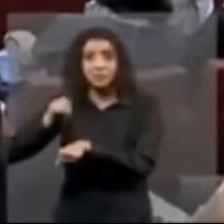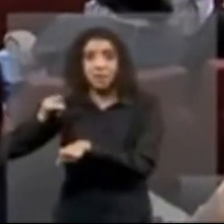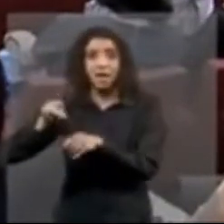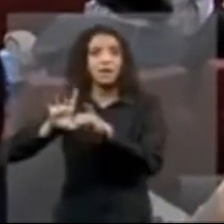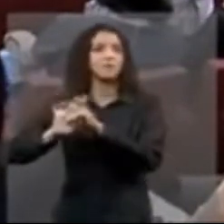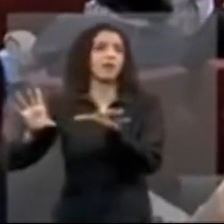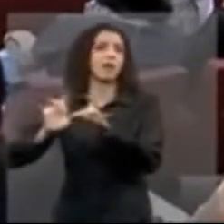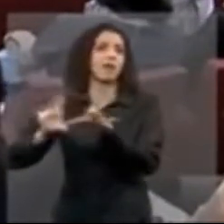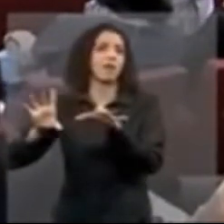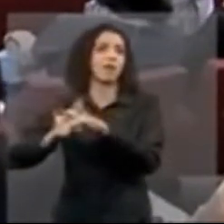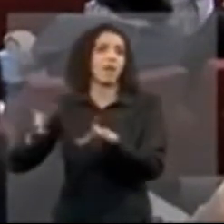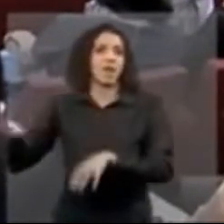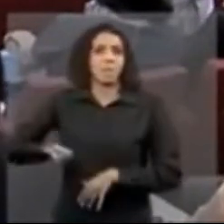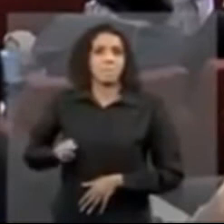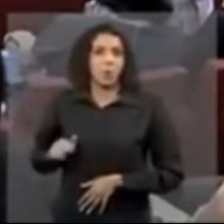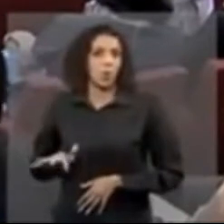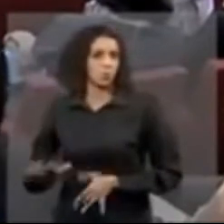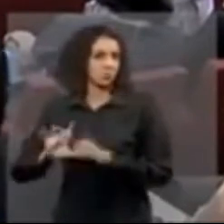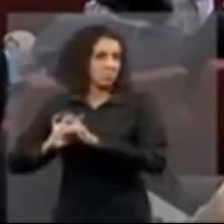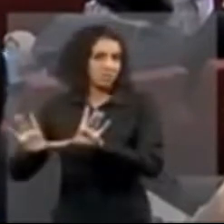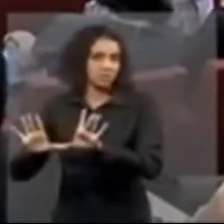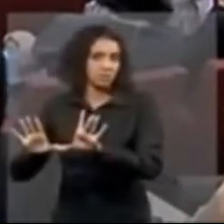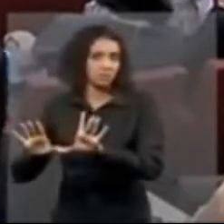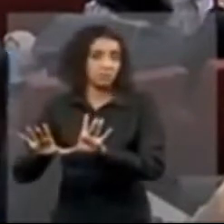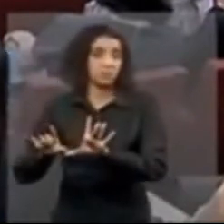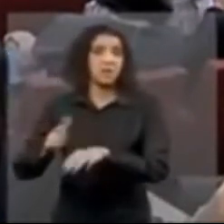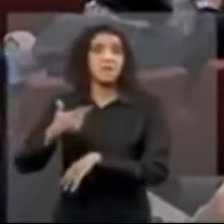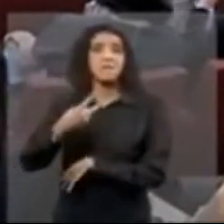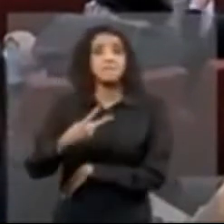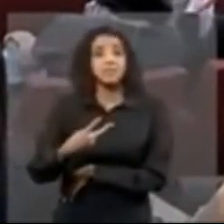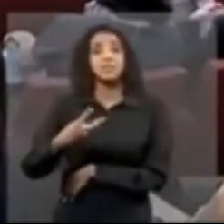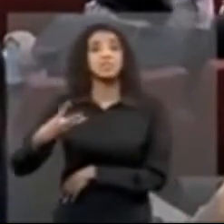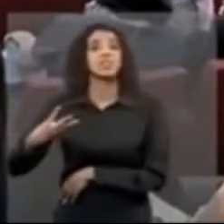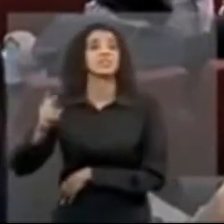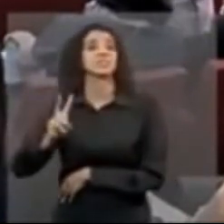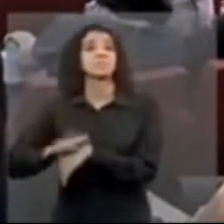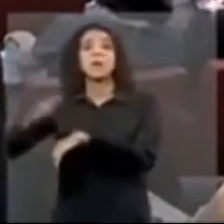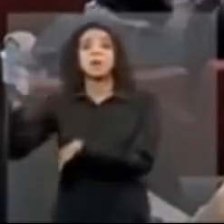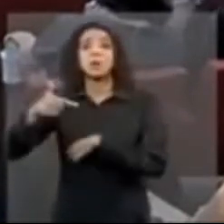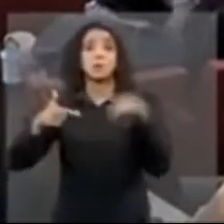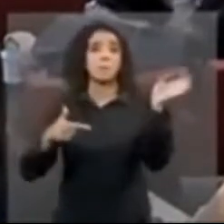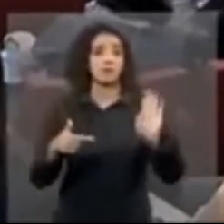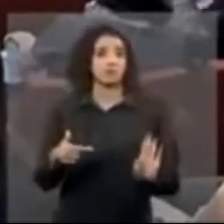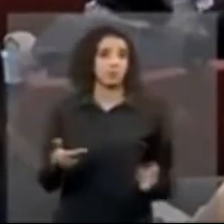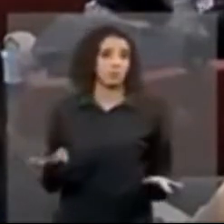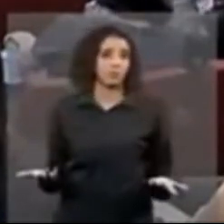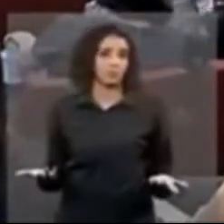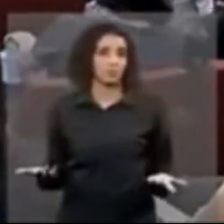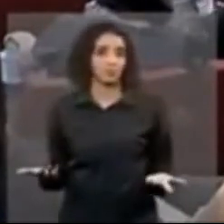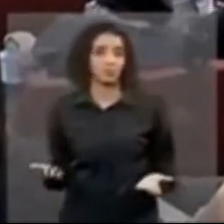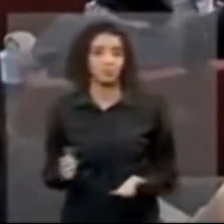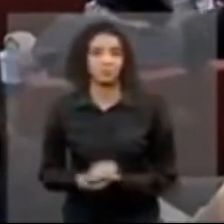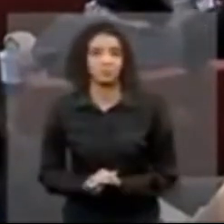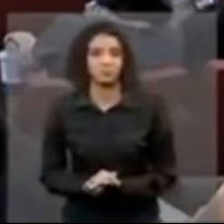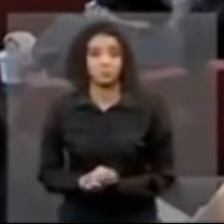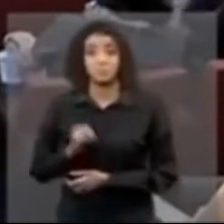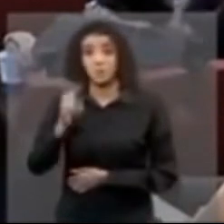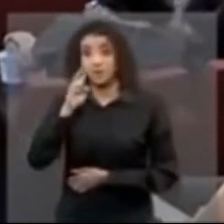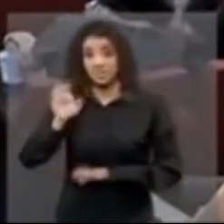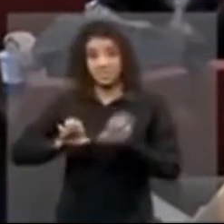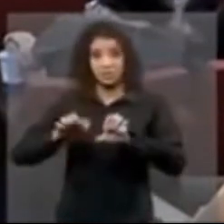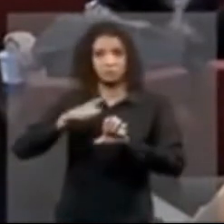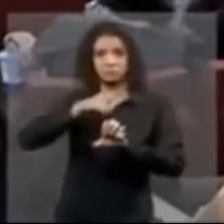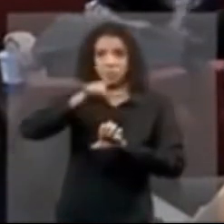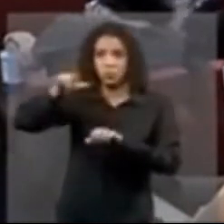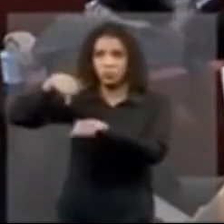legalizado. Praticam até 3 a 23 vezes mais abortos que o Brasil. Se examinarmos as estatísticas de